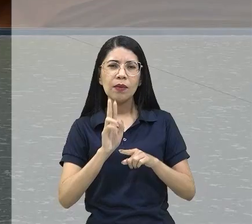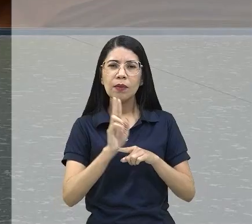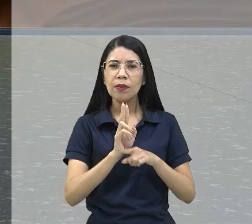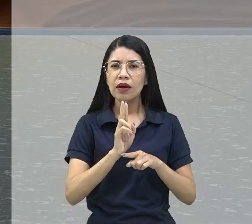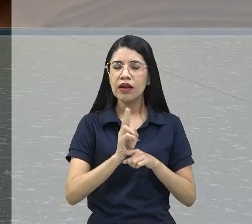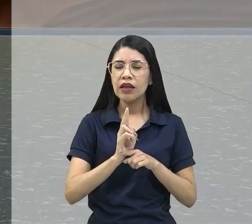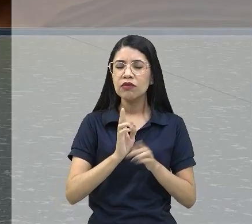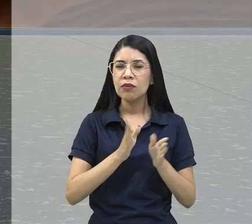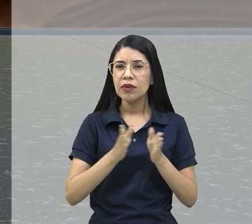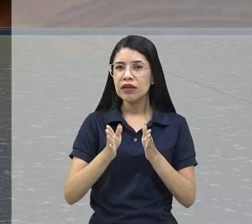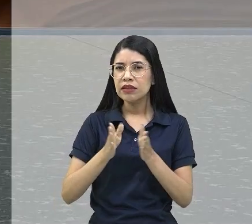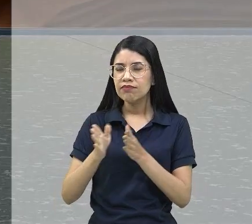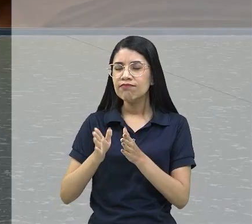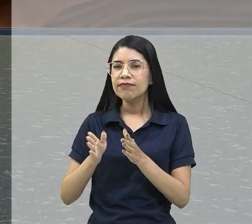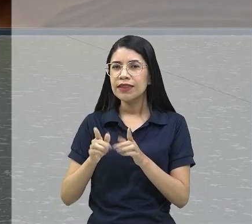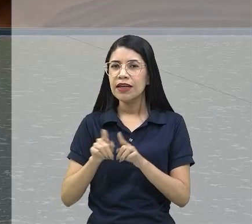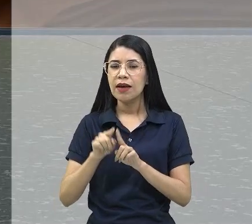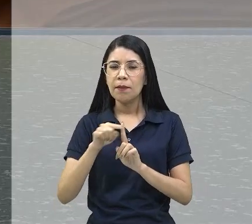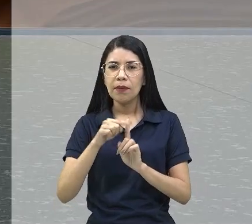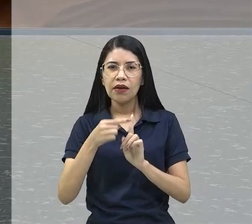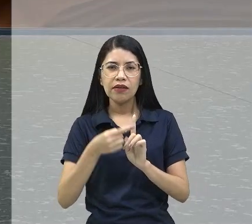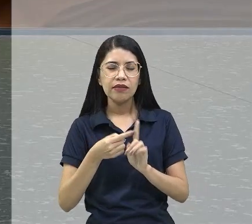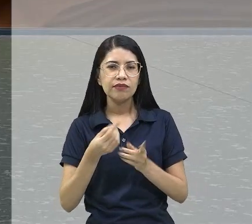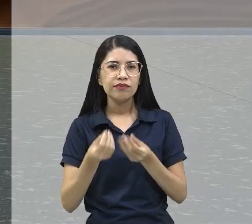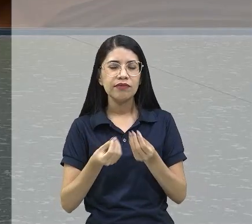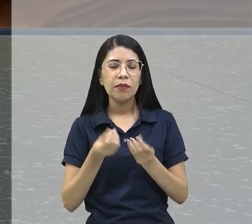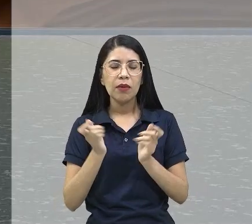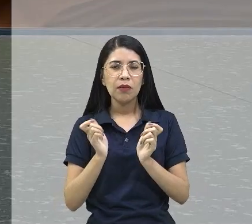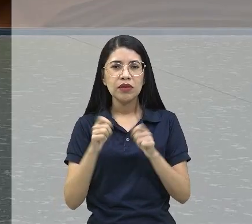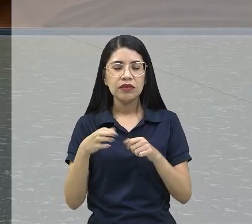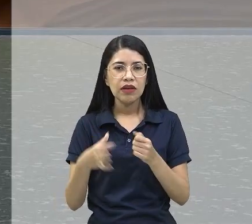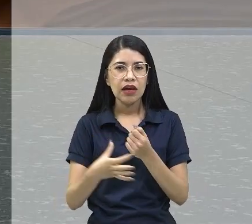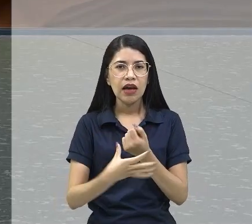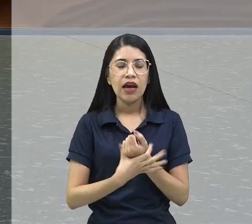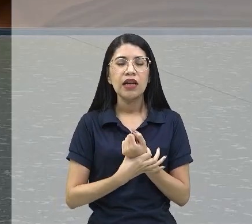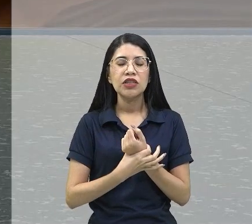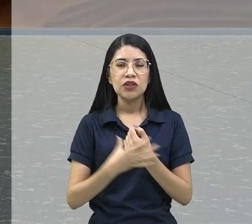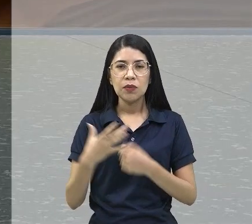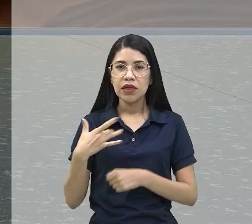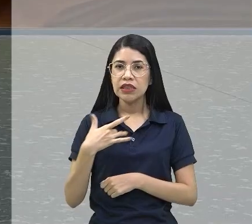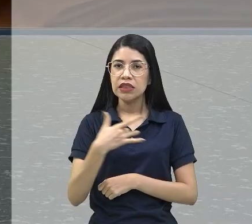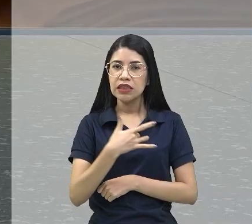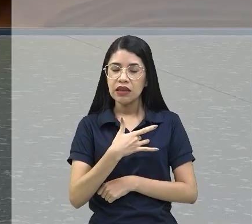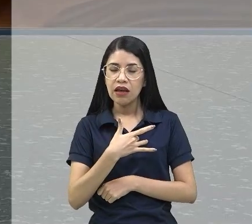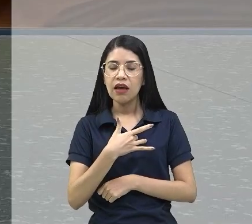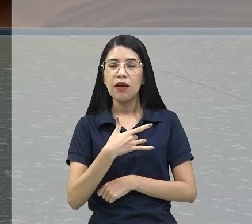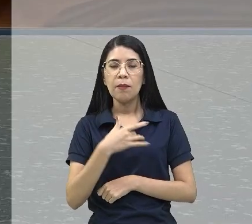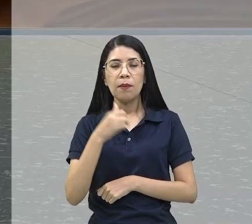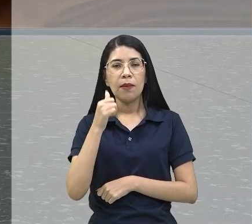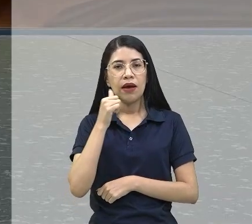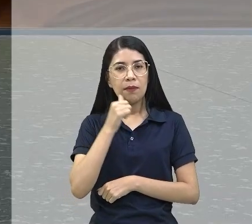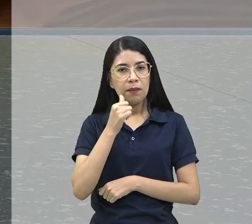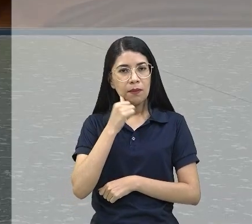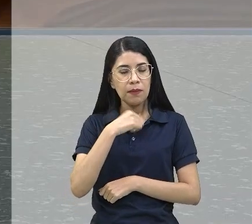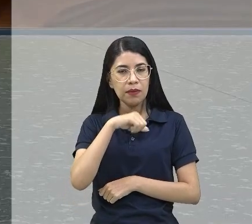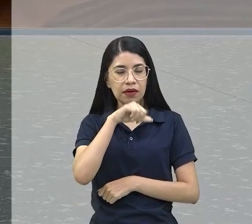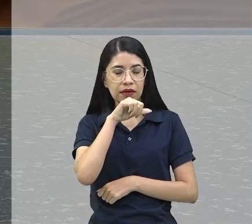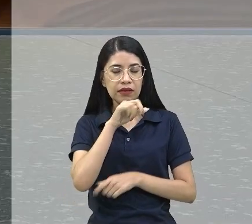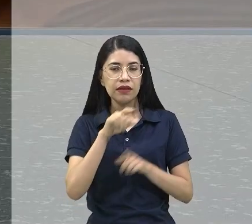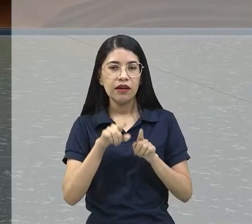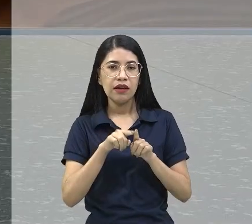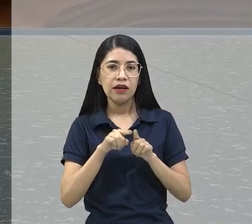né, durante esse processo gestacional para garantir, então, essa gestação saudável tanto para a mãe quanto para o